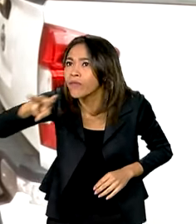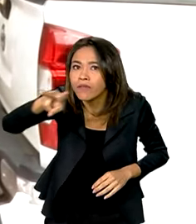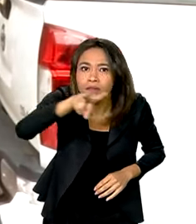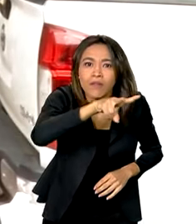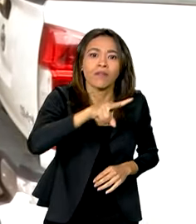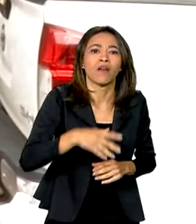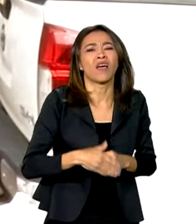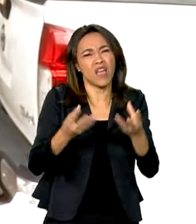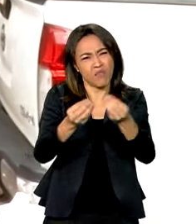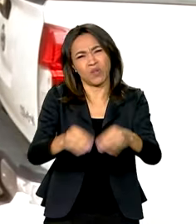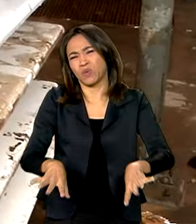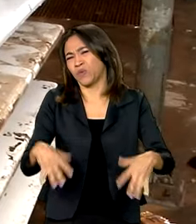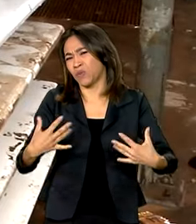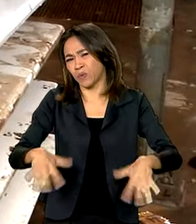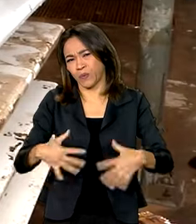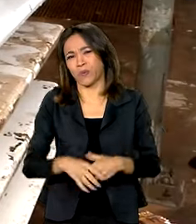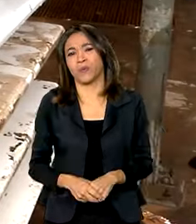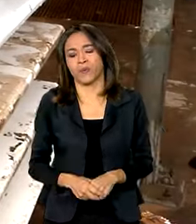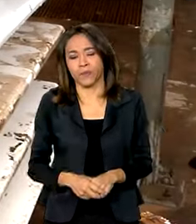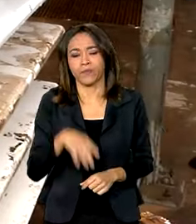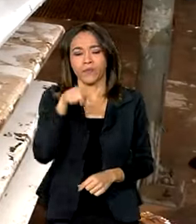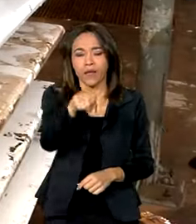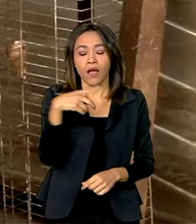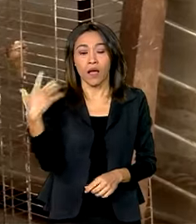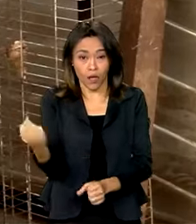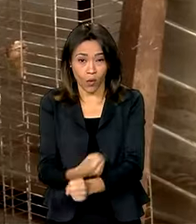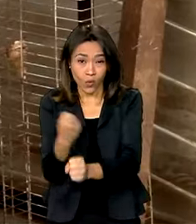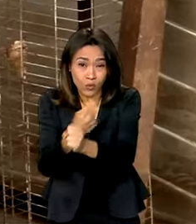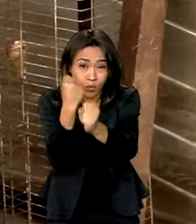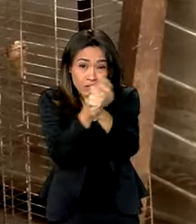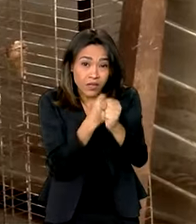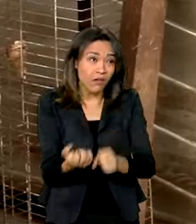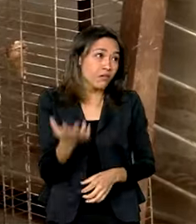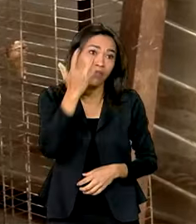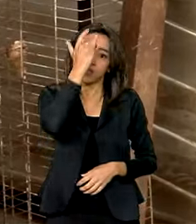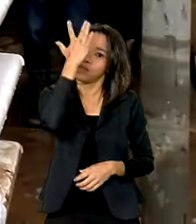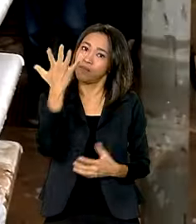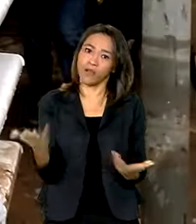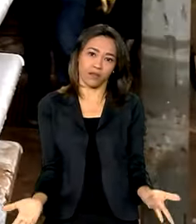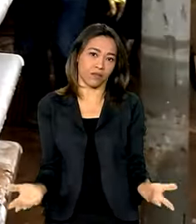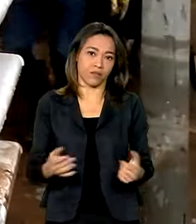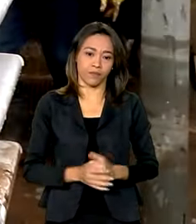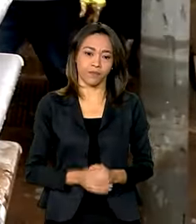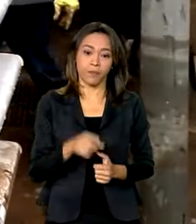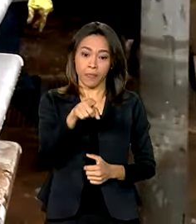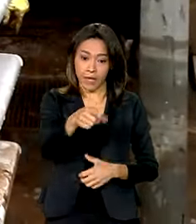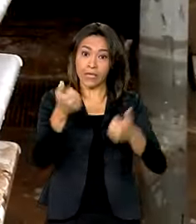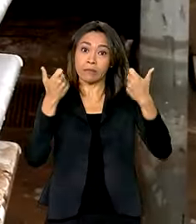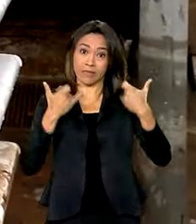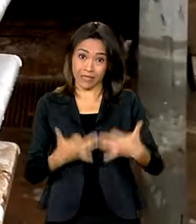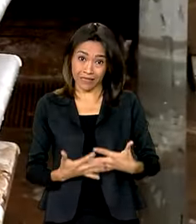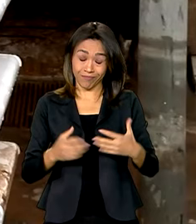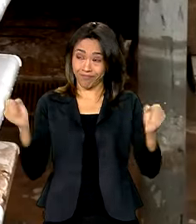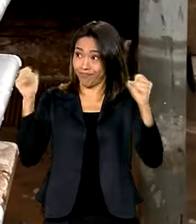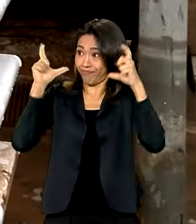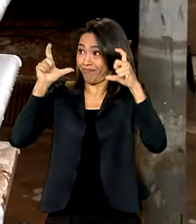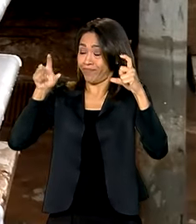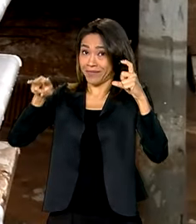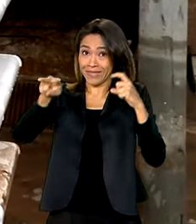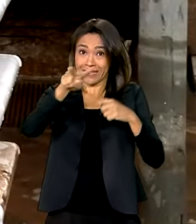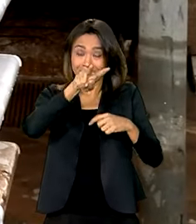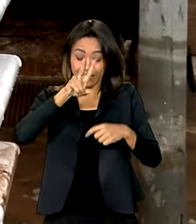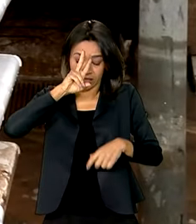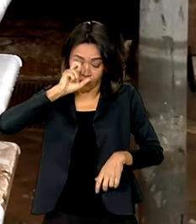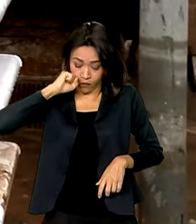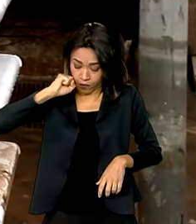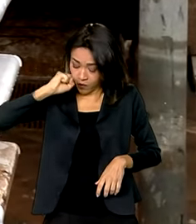é prejuízo muito grande aí. A reconstrução não vai ser fácil. É um cenário que se precisa de muita